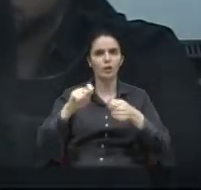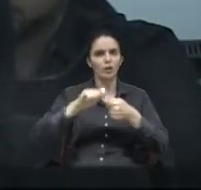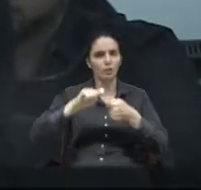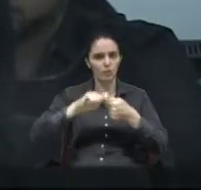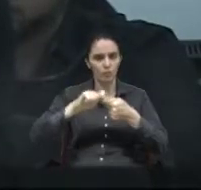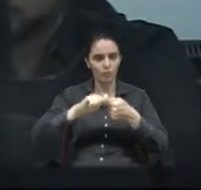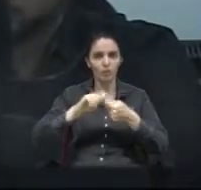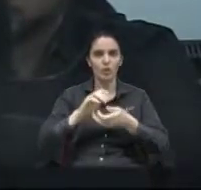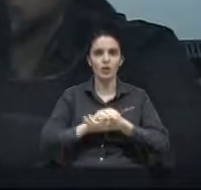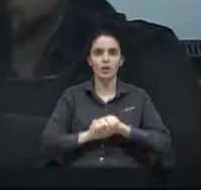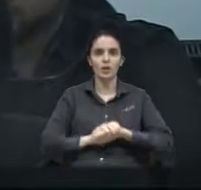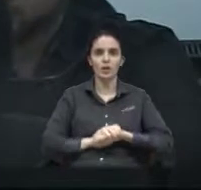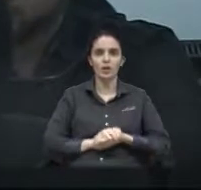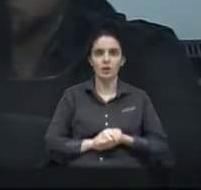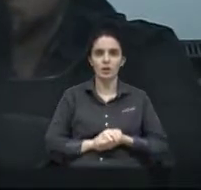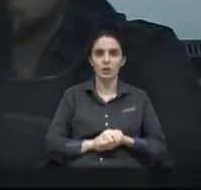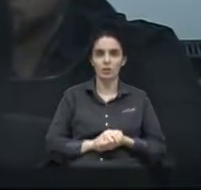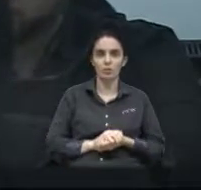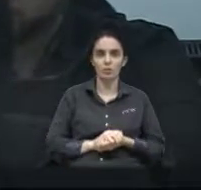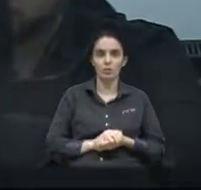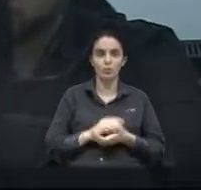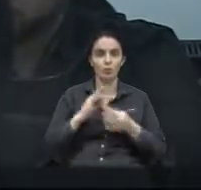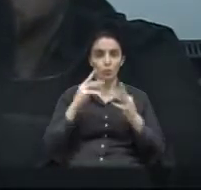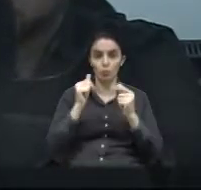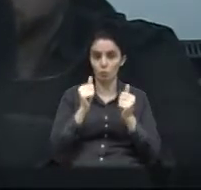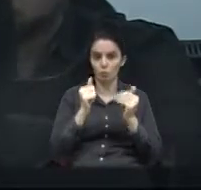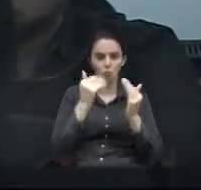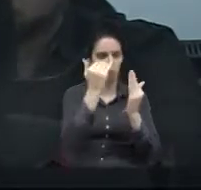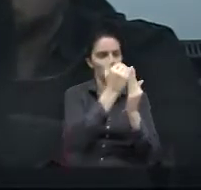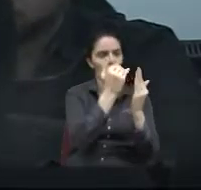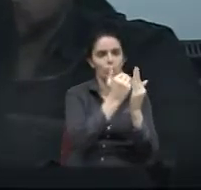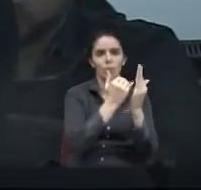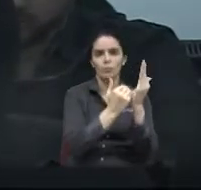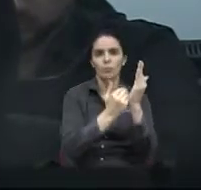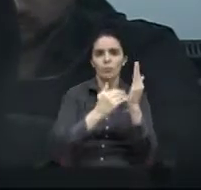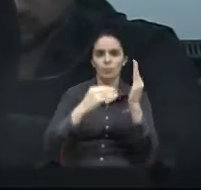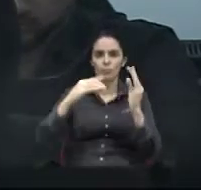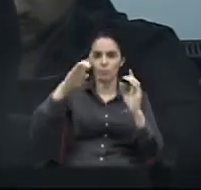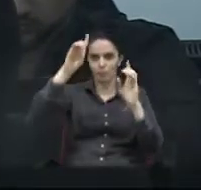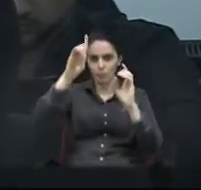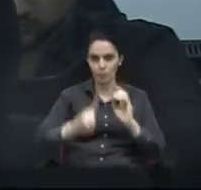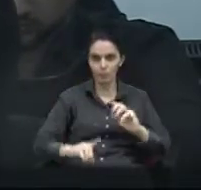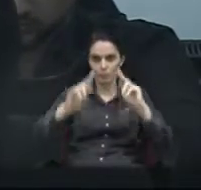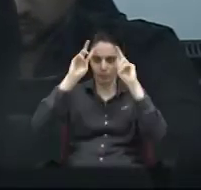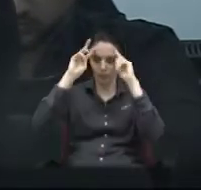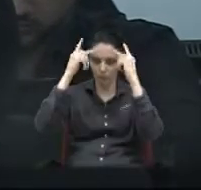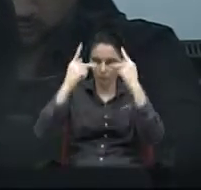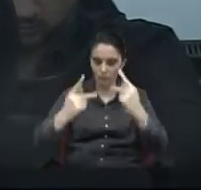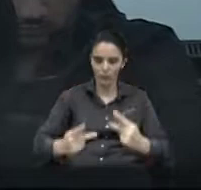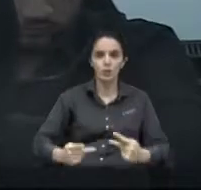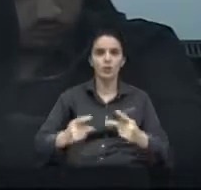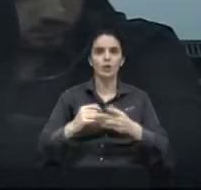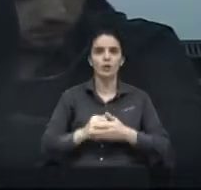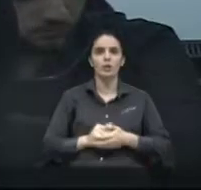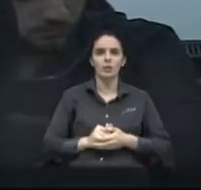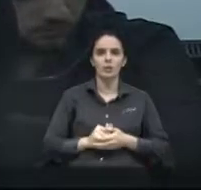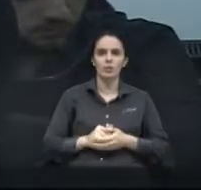os conflitos teórico aqui dos direitos humanos direito penal e criminalística